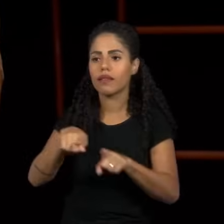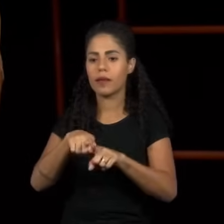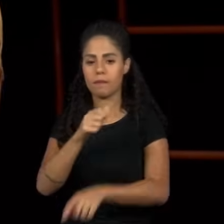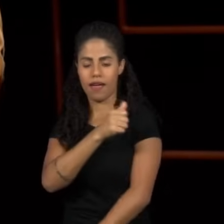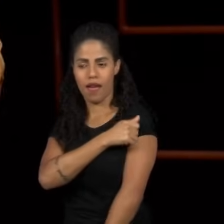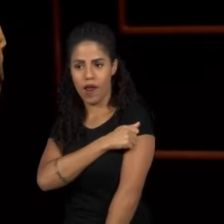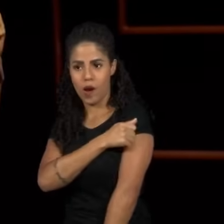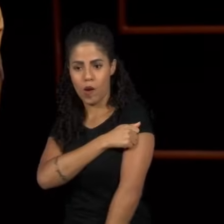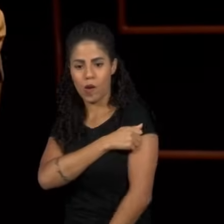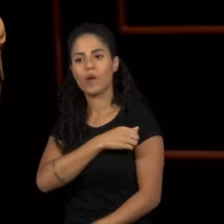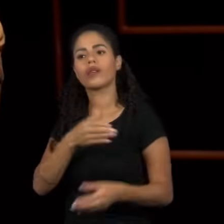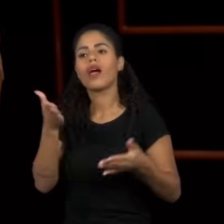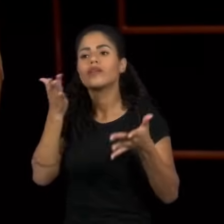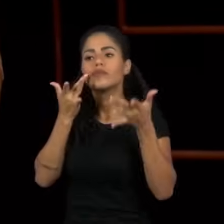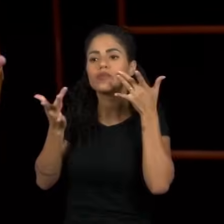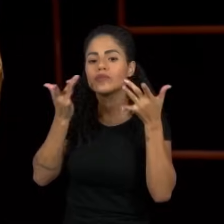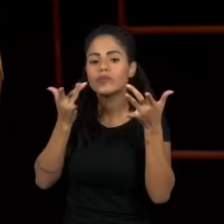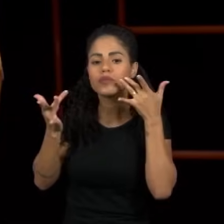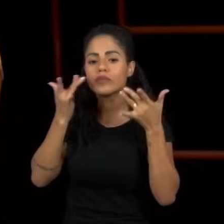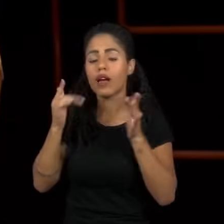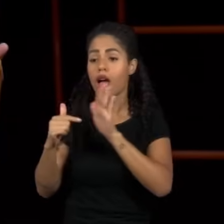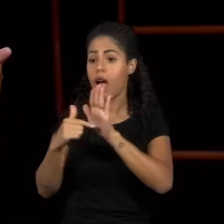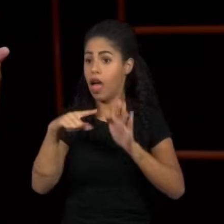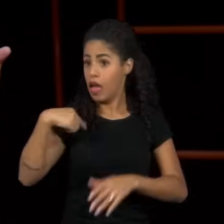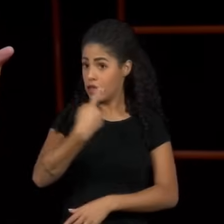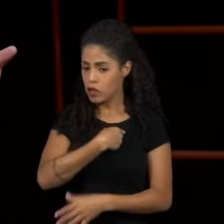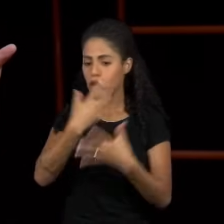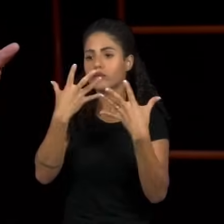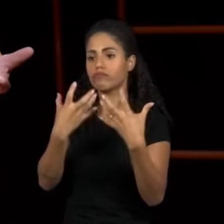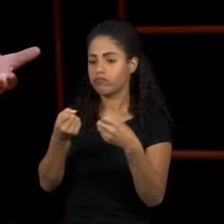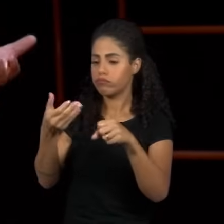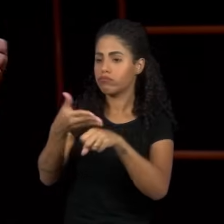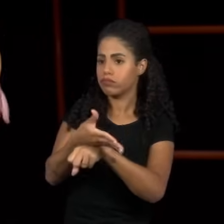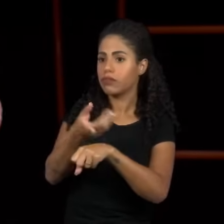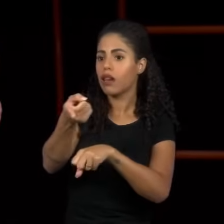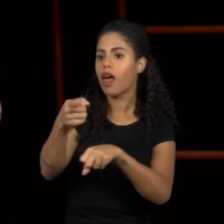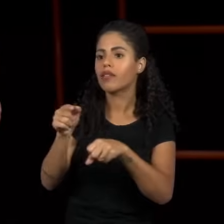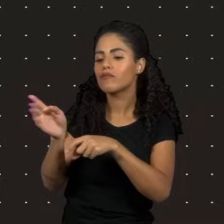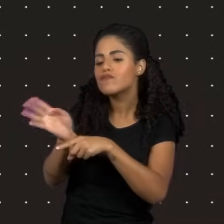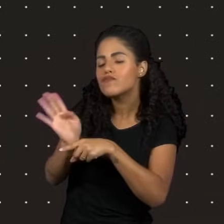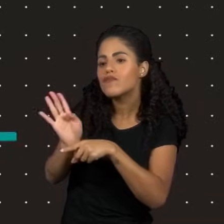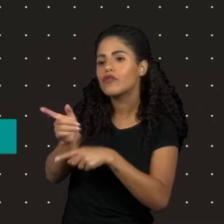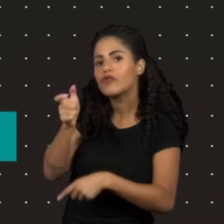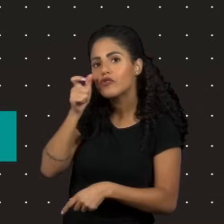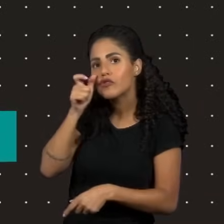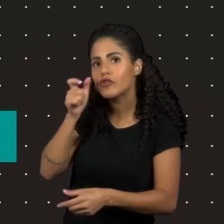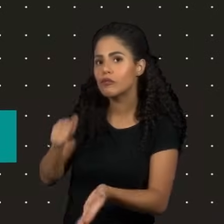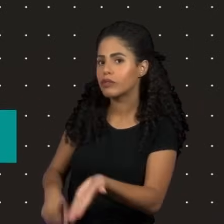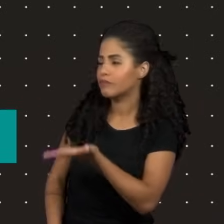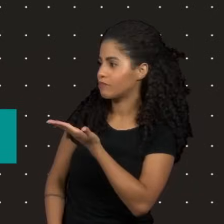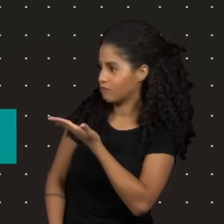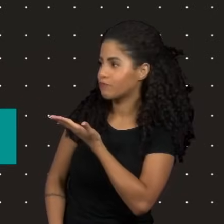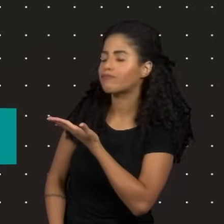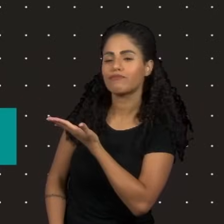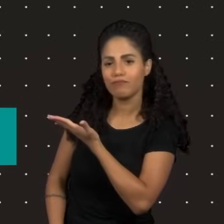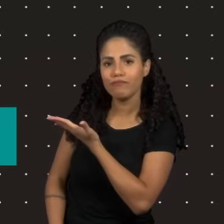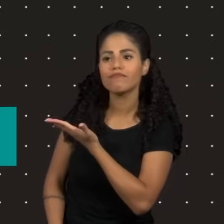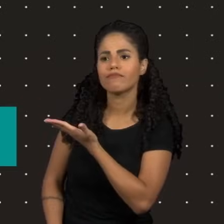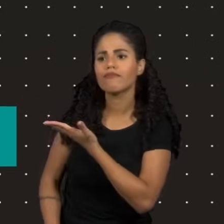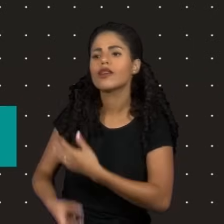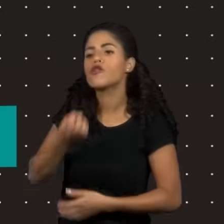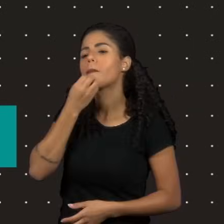EAD. Nós formamos um grupo, fomos convidados a participar do filme, mas foi uma honra, né, uma